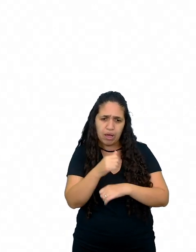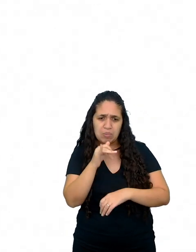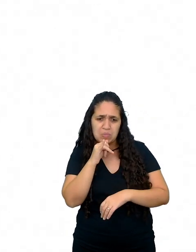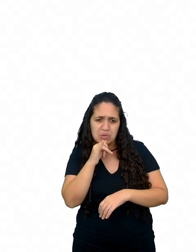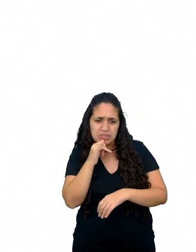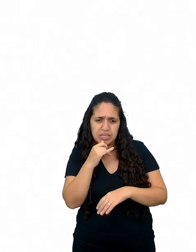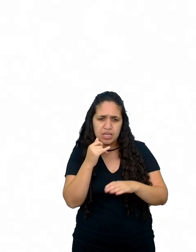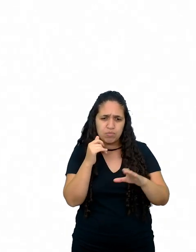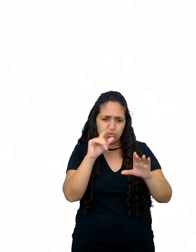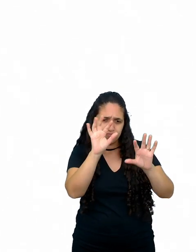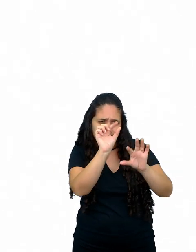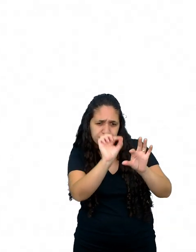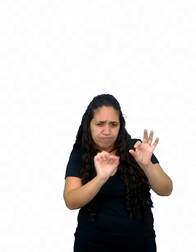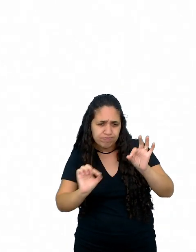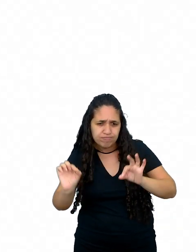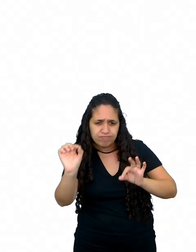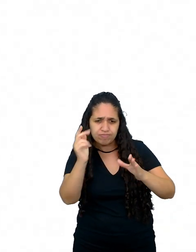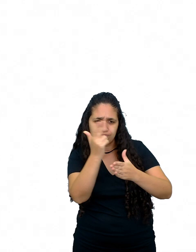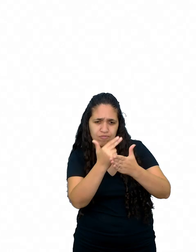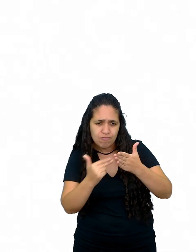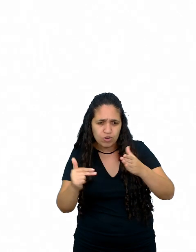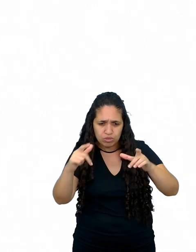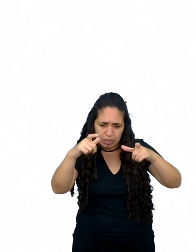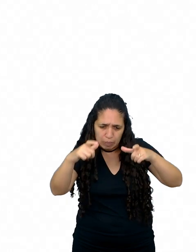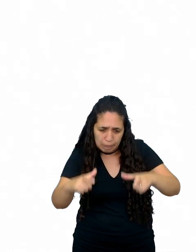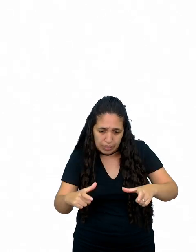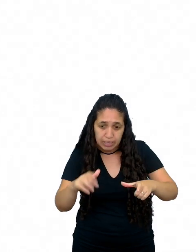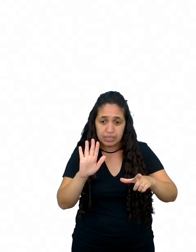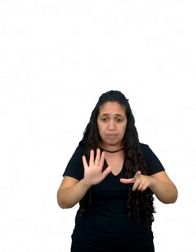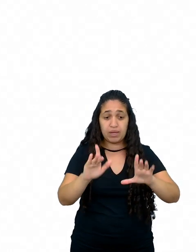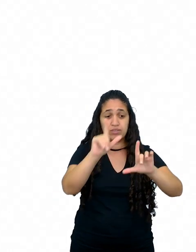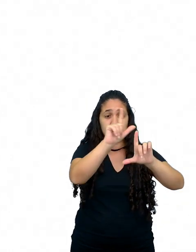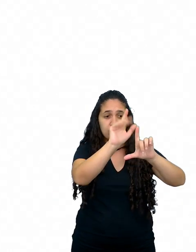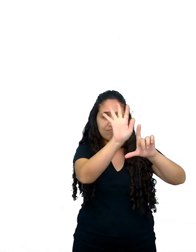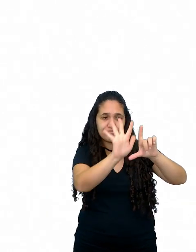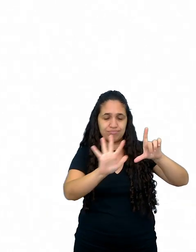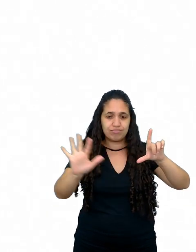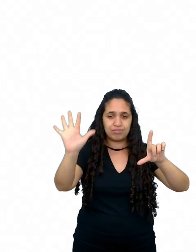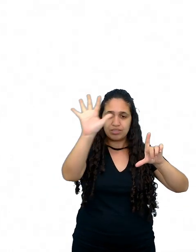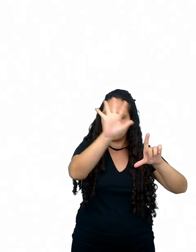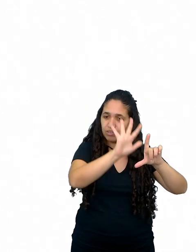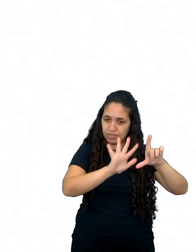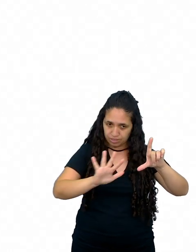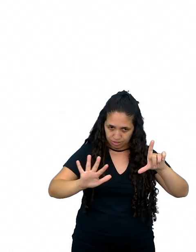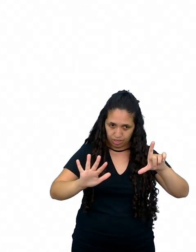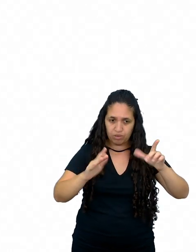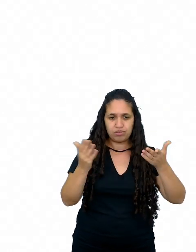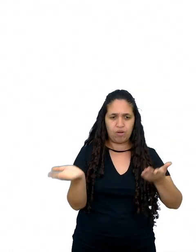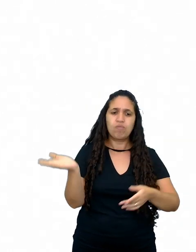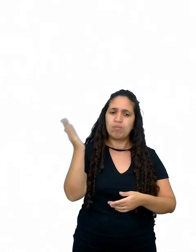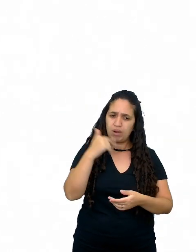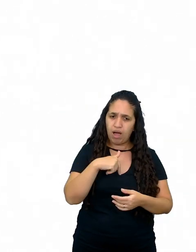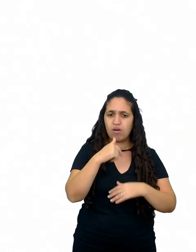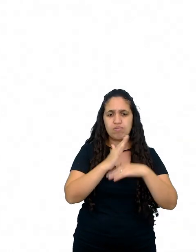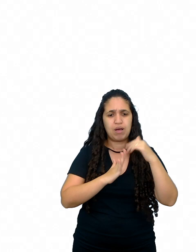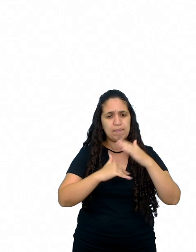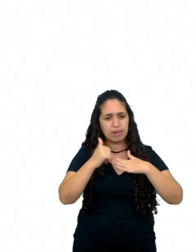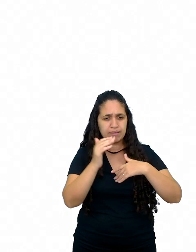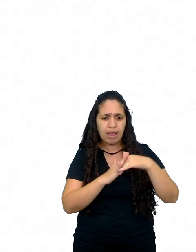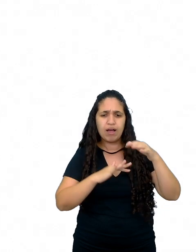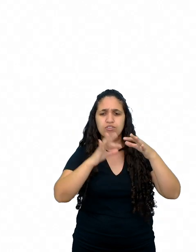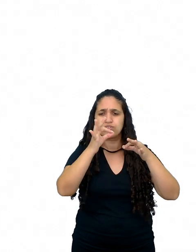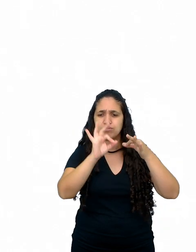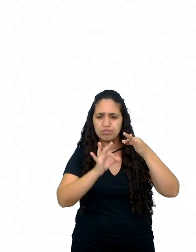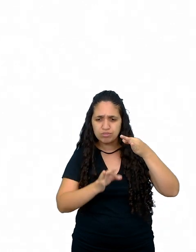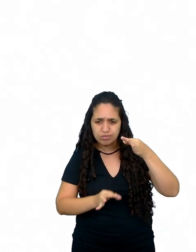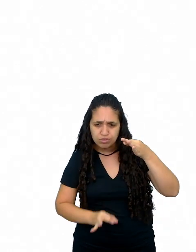medidas de perímetros e áreas de figuras planas construídas no plano. Então, vamos lá, né, gente? É uma habilidade longa, mas